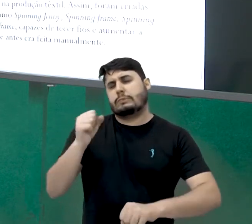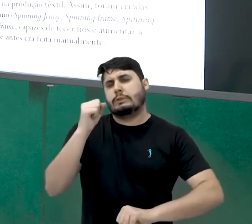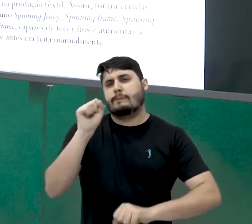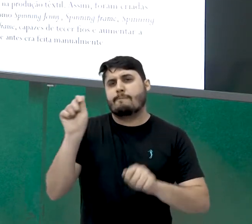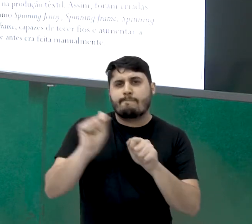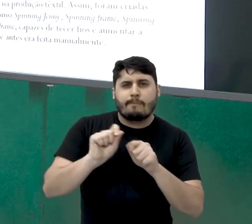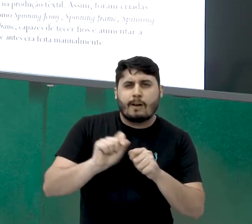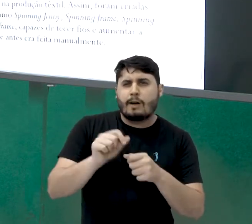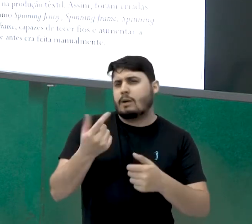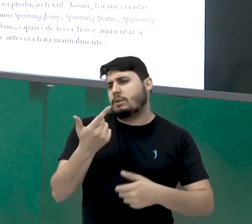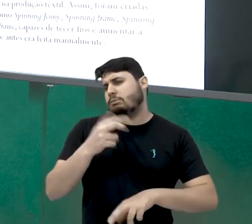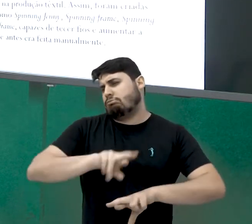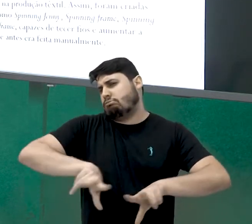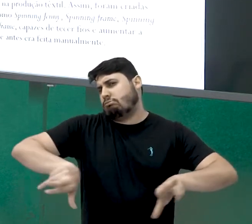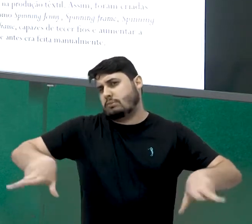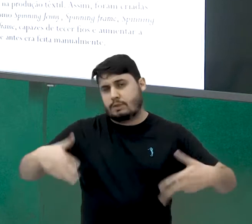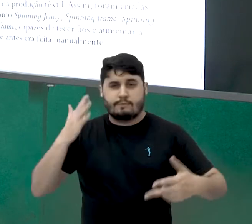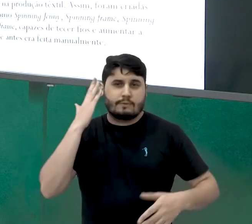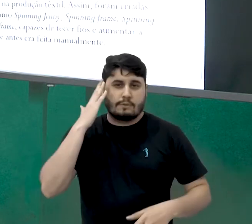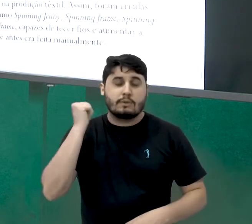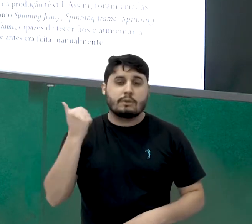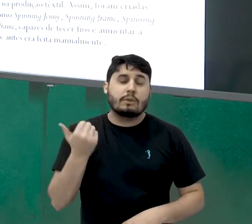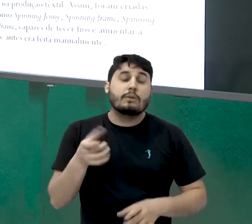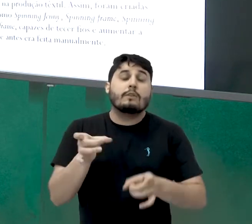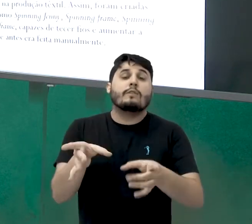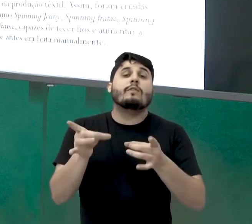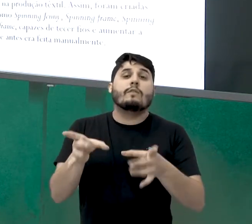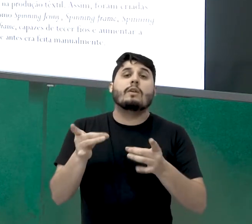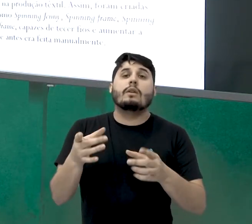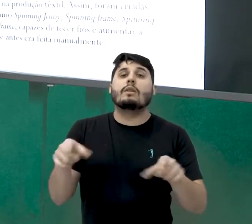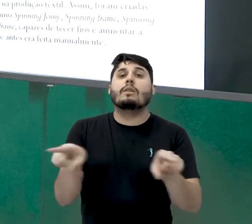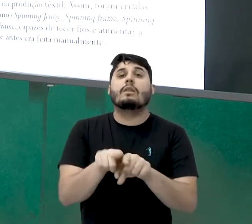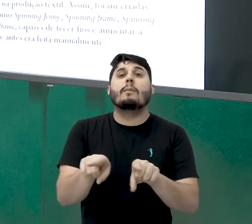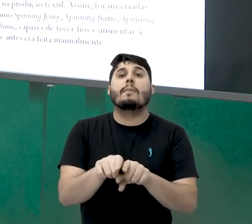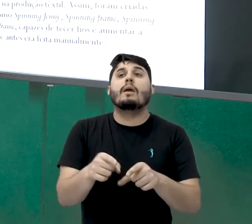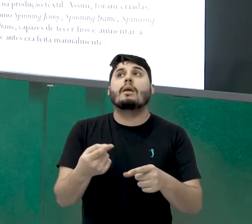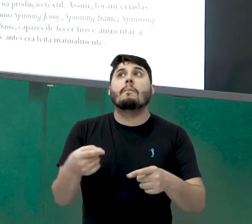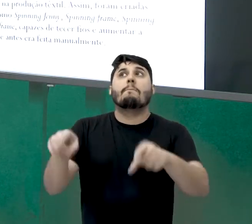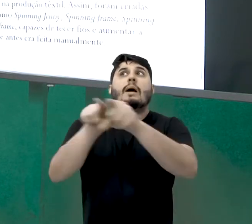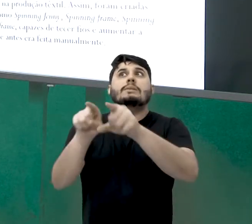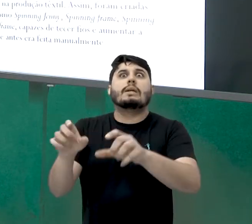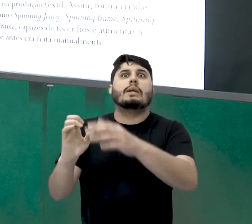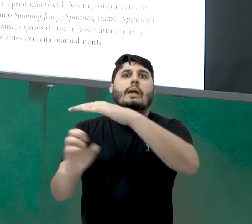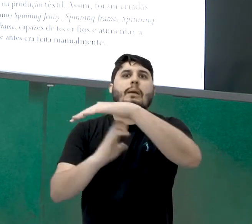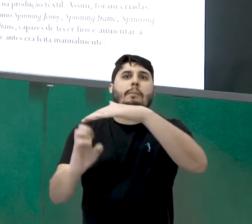aquelas indústrias que faziam as máquinas para serem comercializadas com outras indústrias para poder fazer